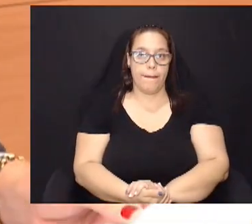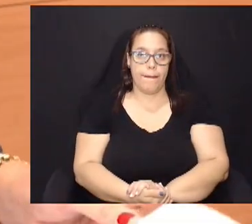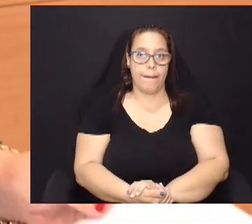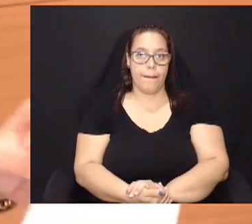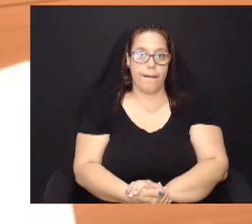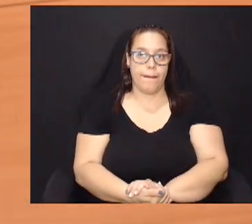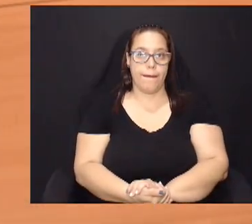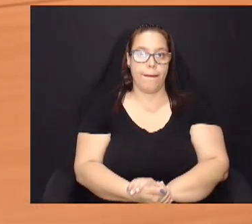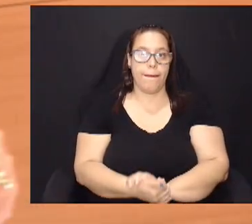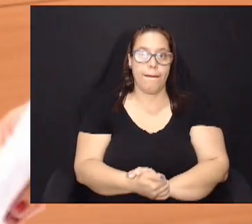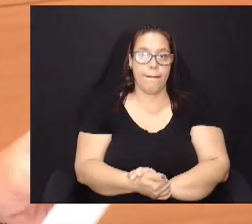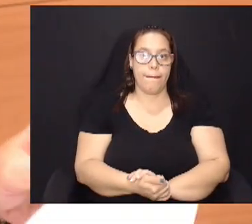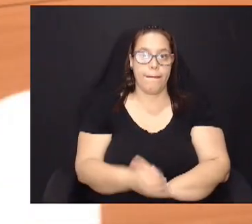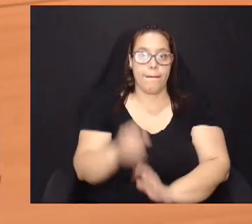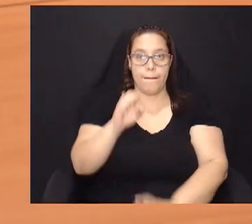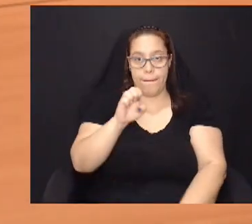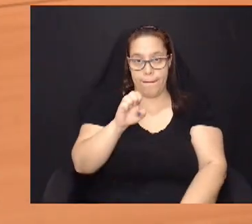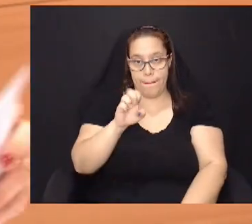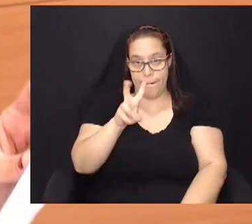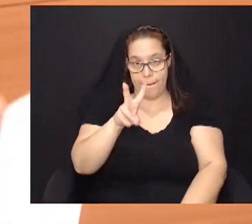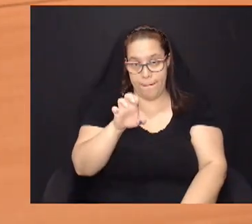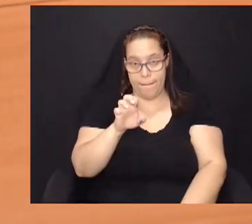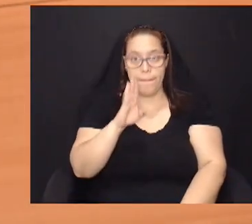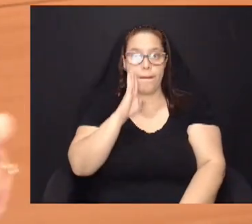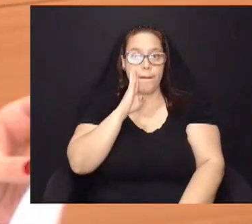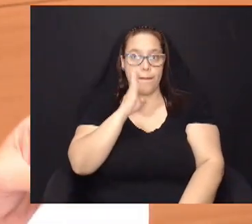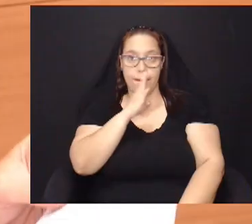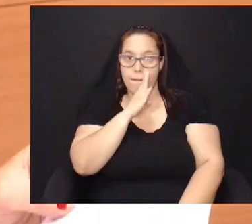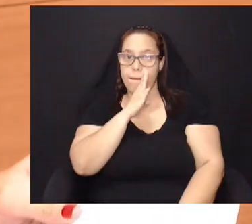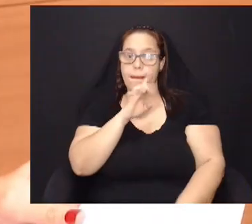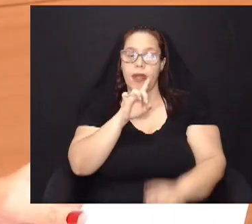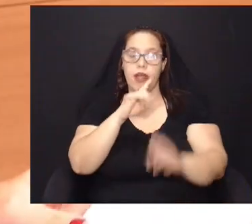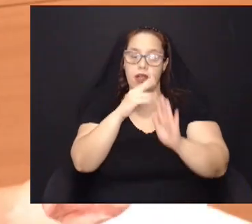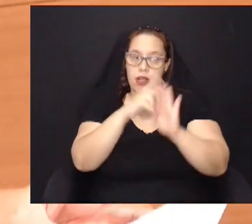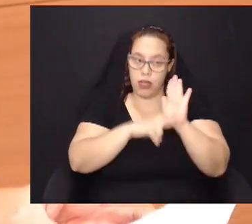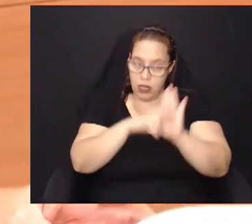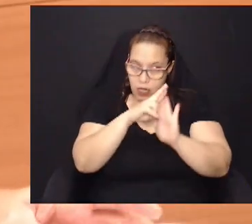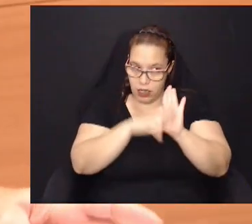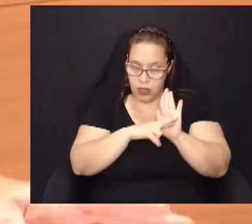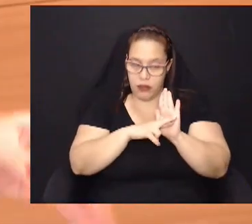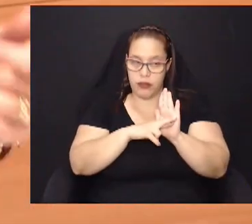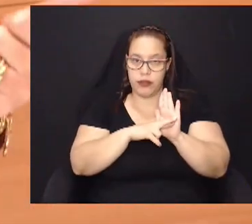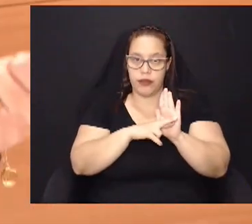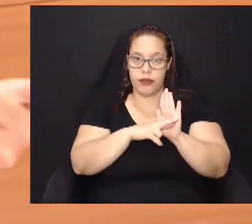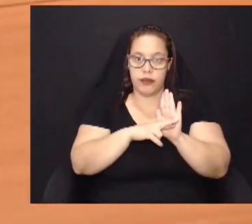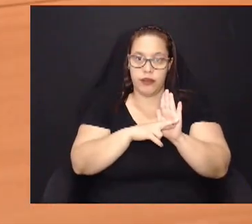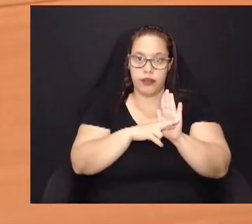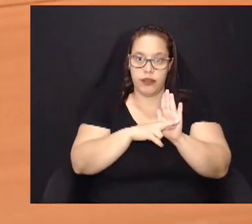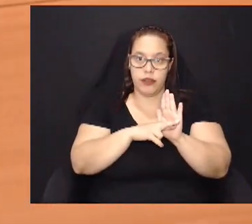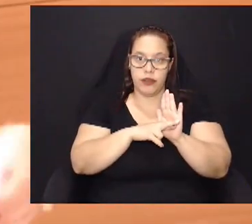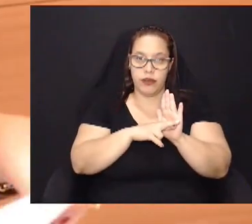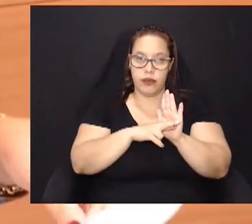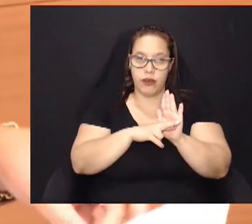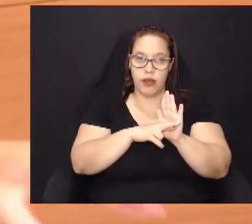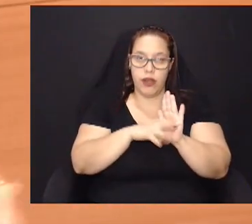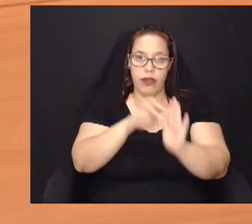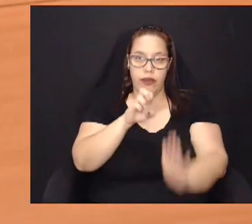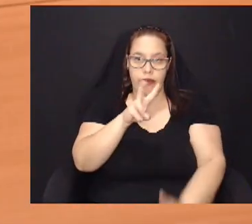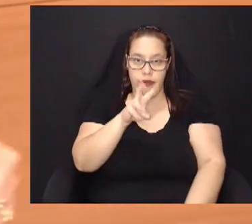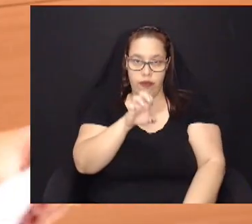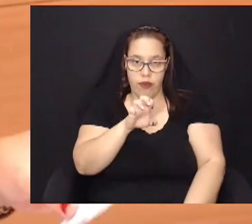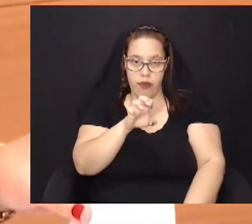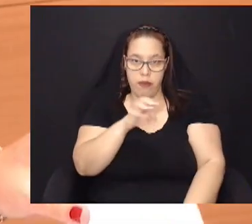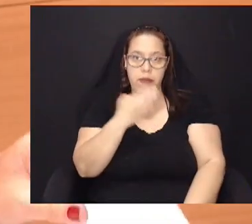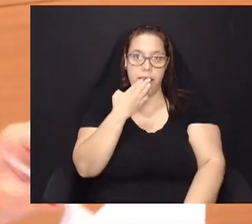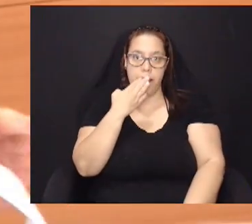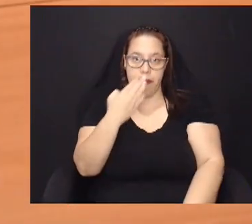ao EIVE, então, da questão dos bares, a gente traz essa métrica. Então, excepcionaliza no EIVE e solicita